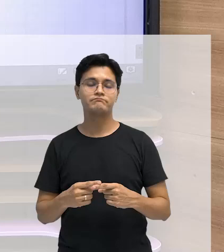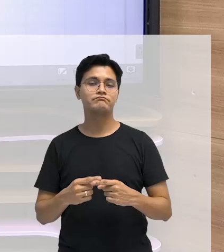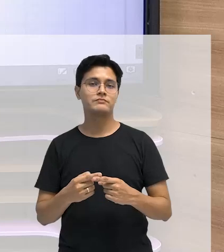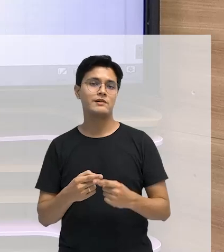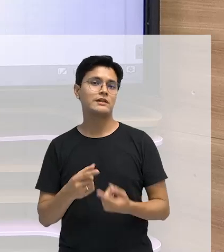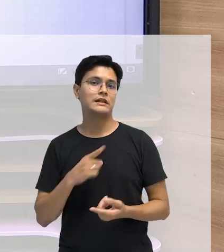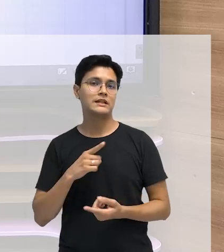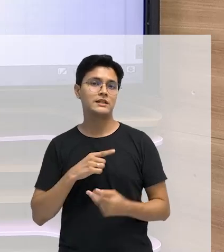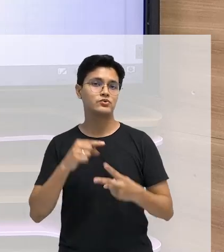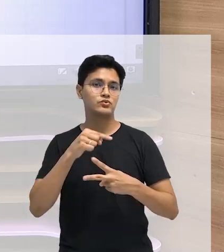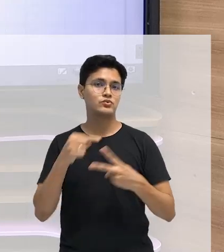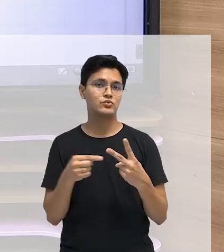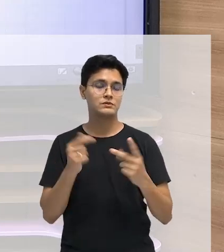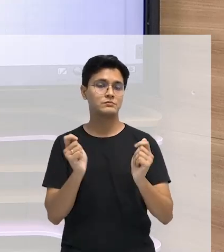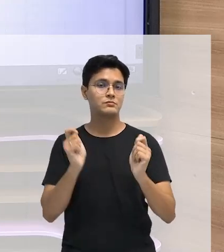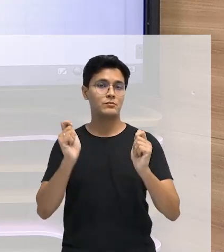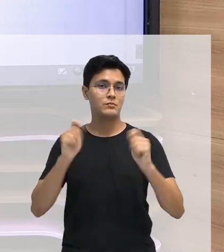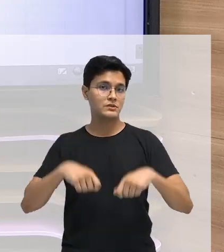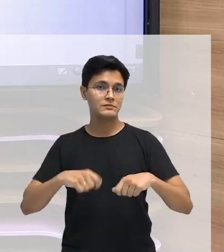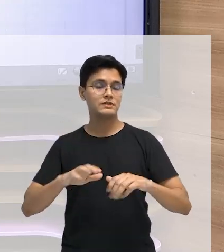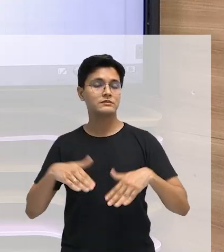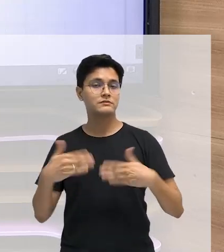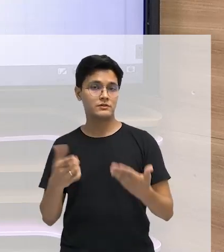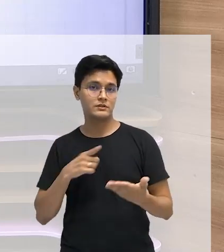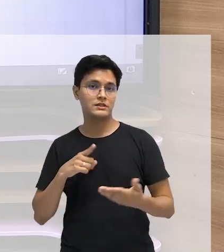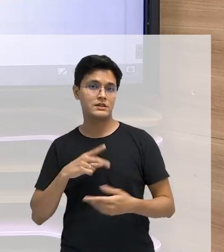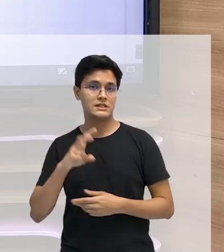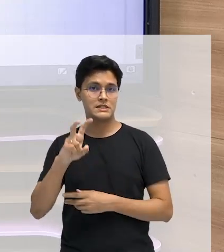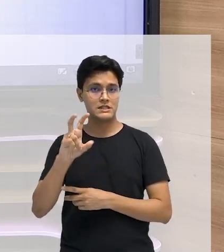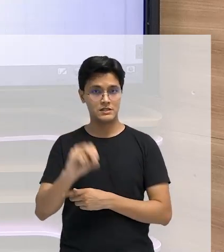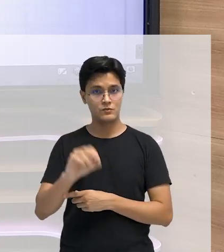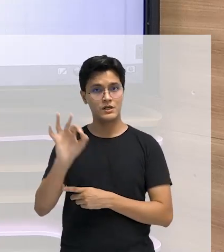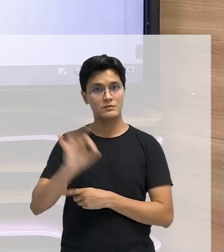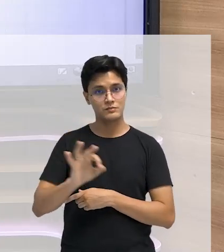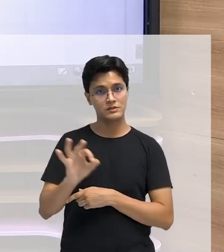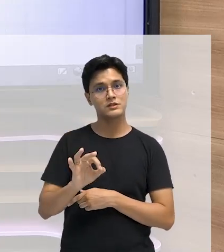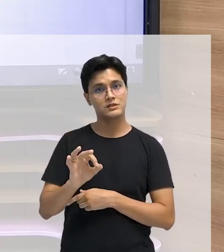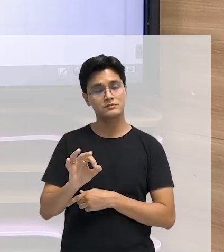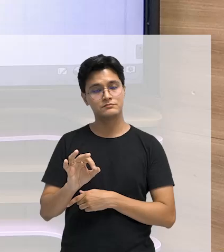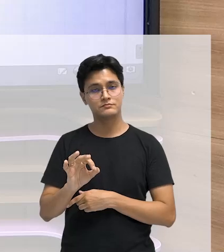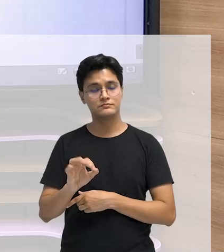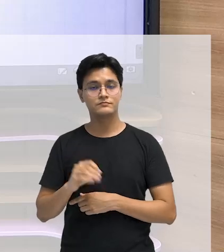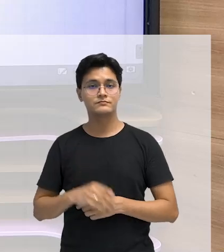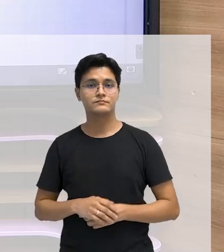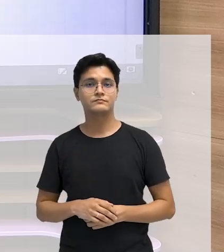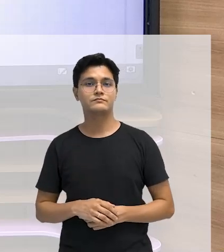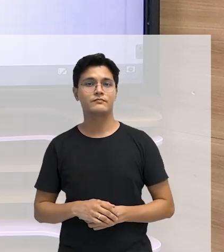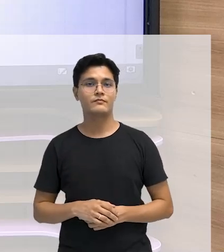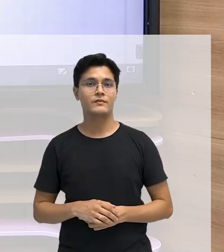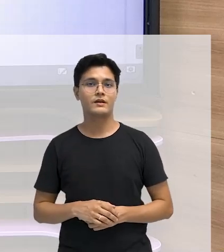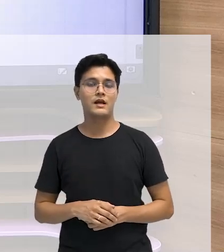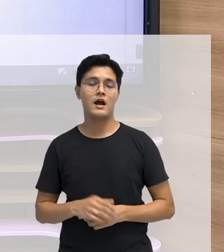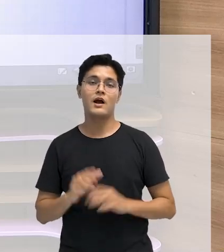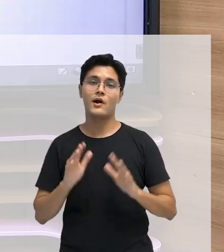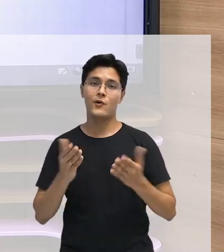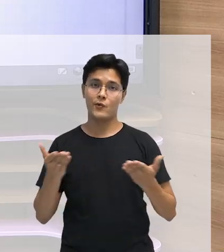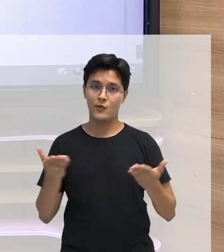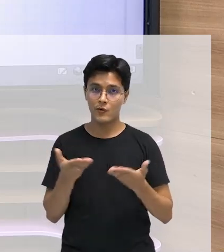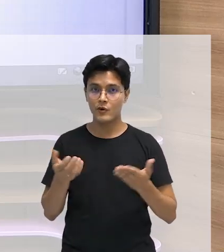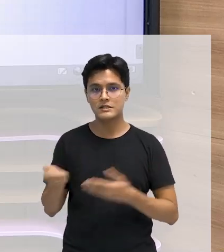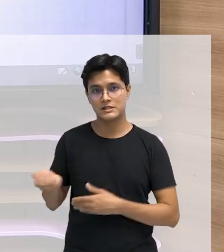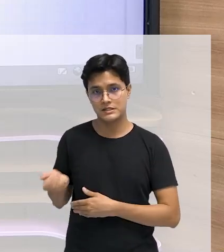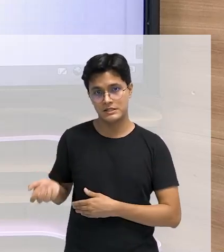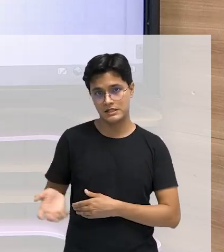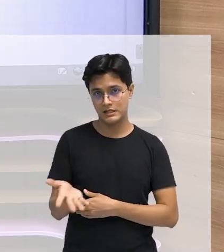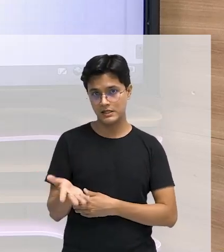de duas possibilidades, então nós temos exatamente 50%, ou uma coisa ou outra. Diferente de um dado, né? Todo mundo